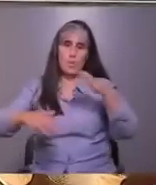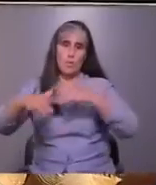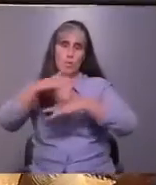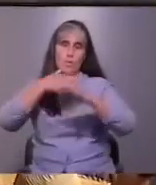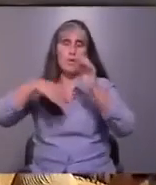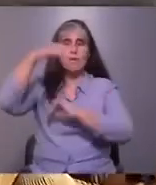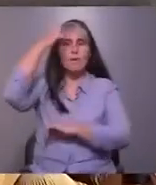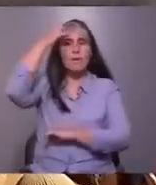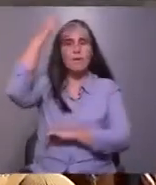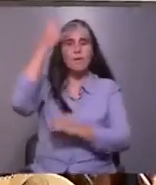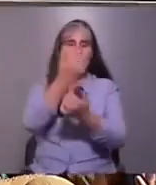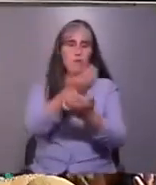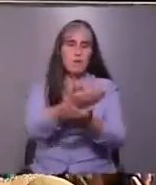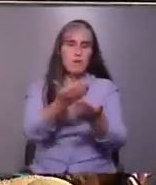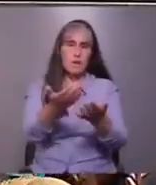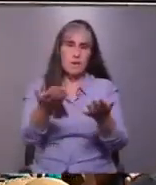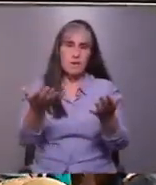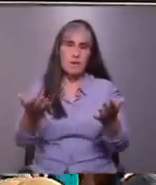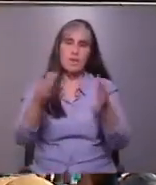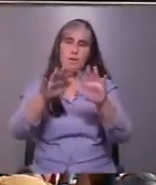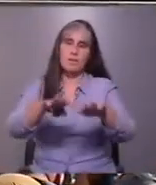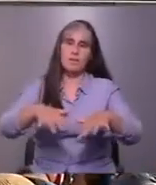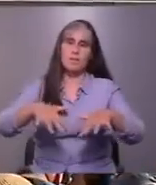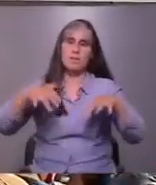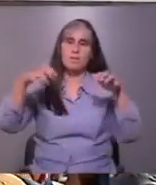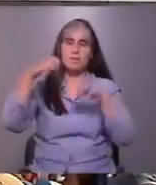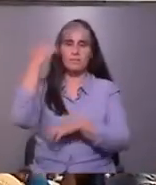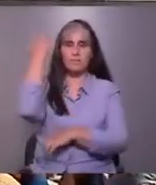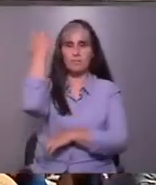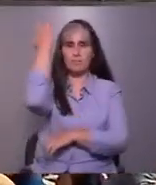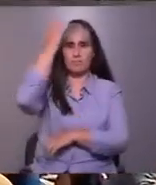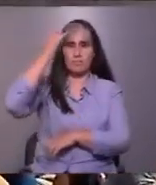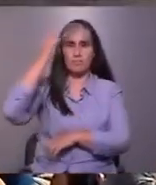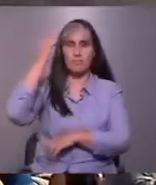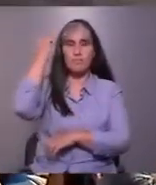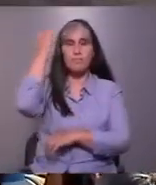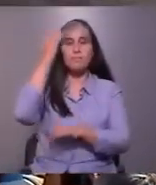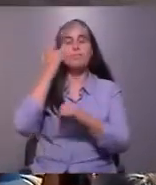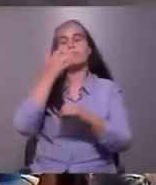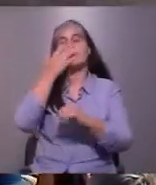Oh.